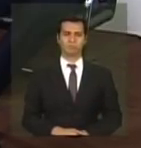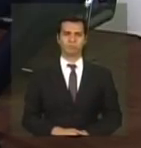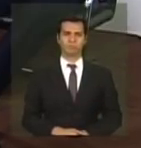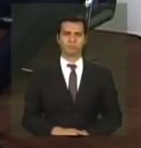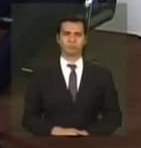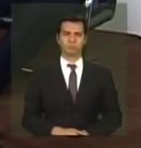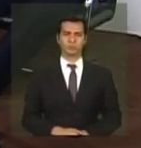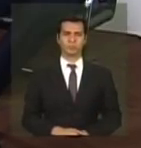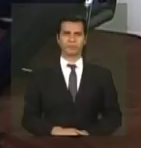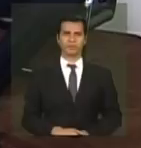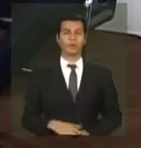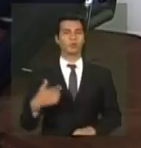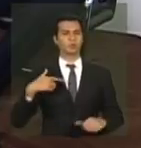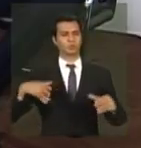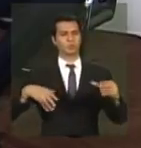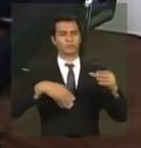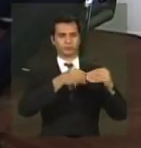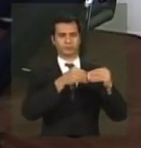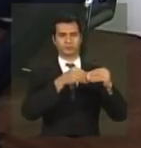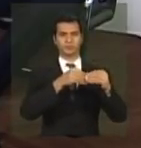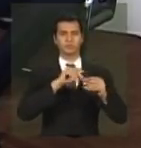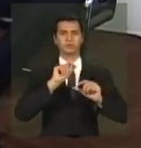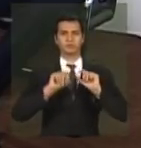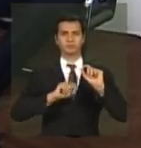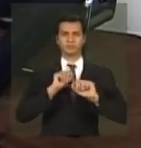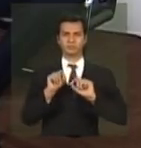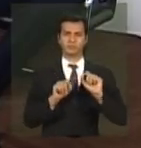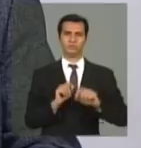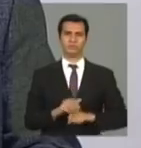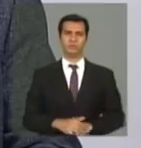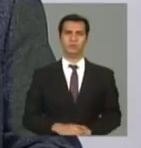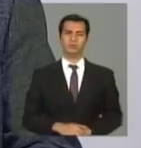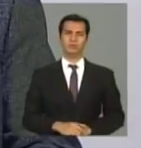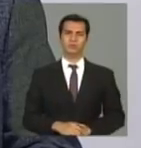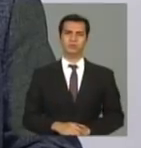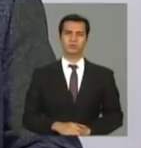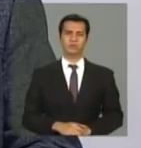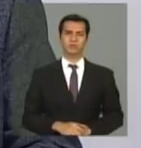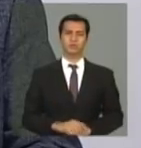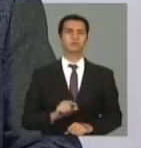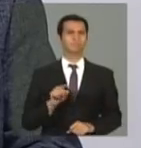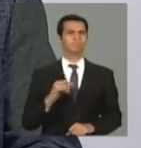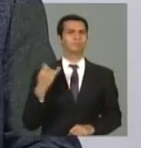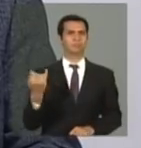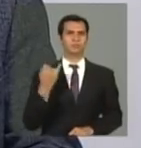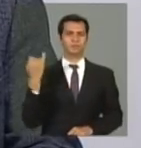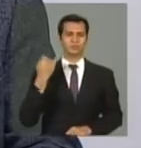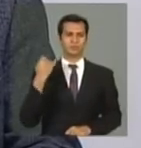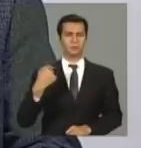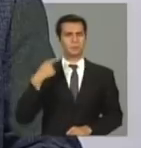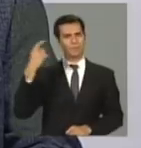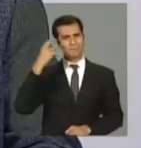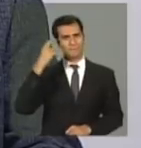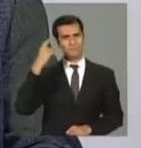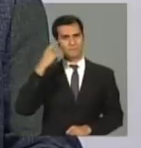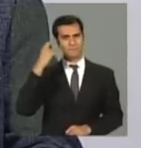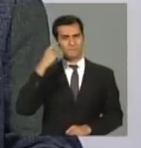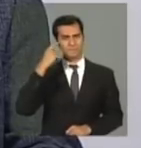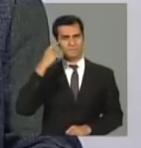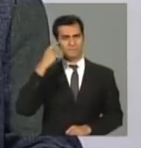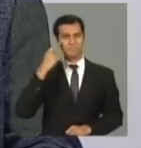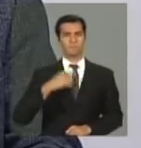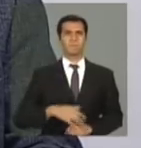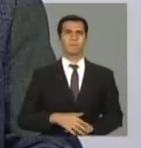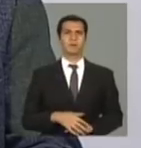Cumprimentando um pouco, nessa situação, uma coisa que eu acho muito importante, e aí já pensando especificamente na questão da